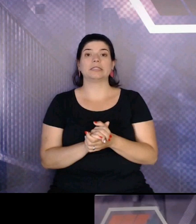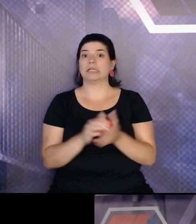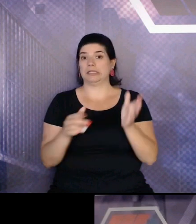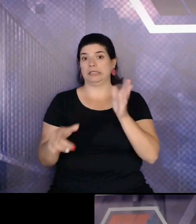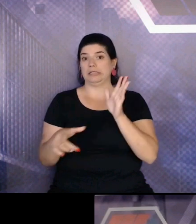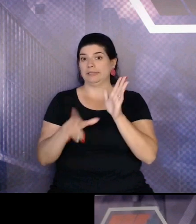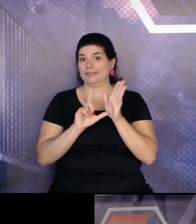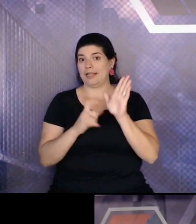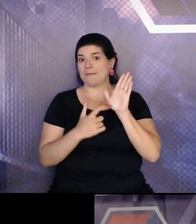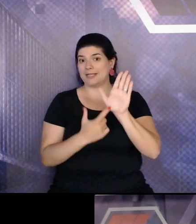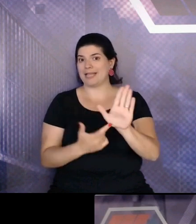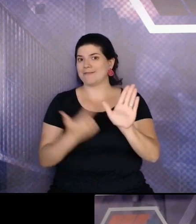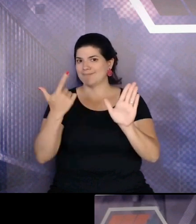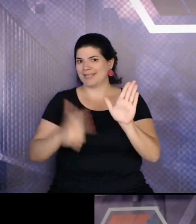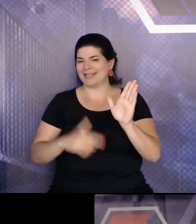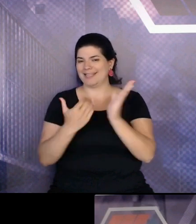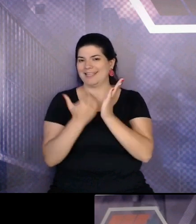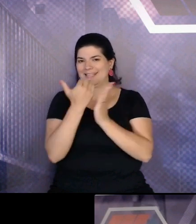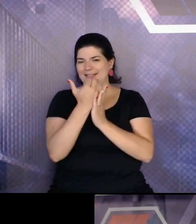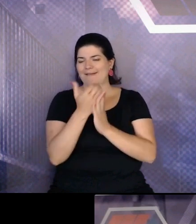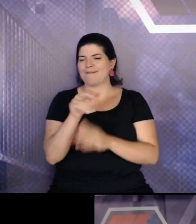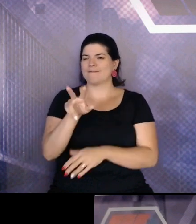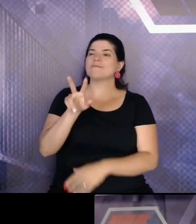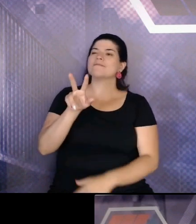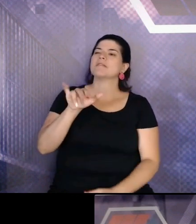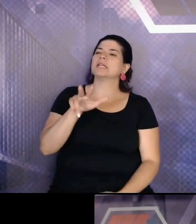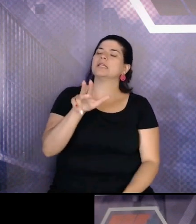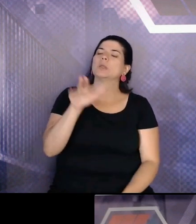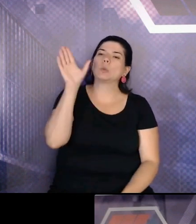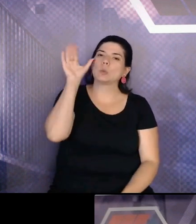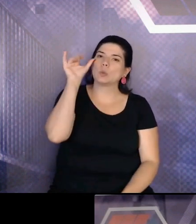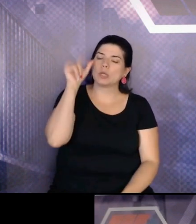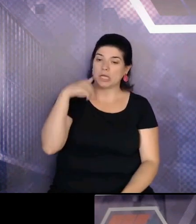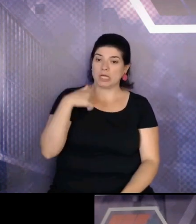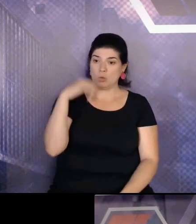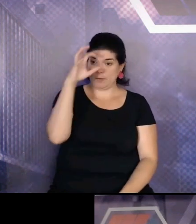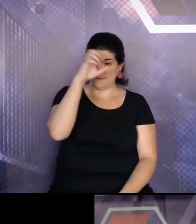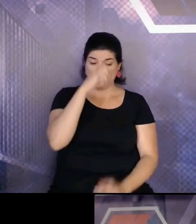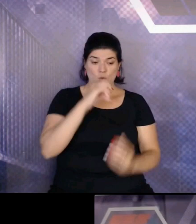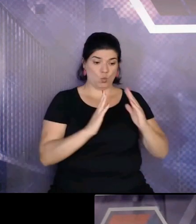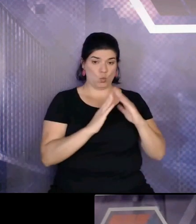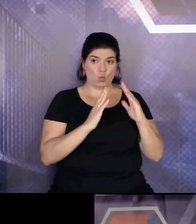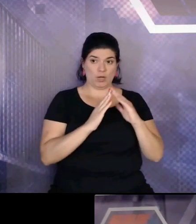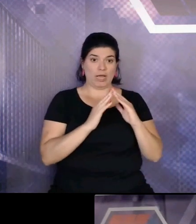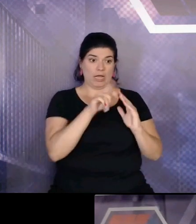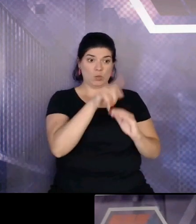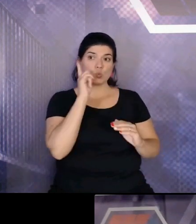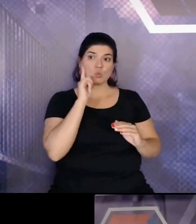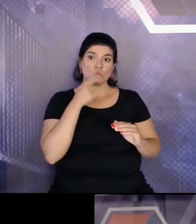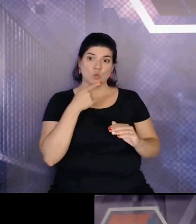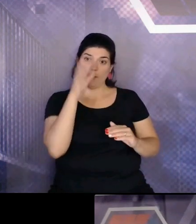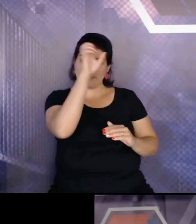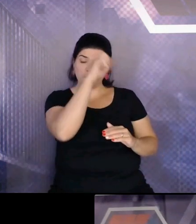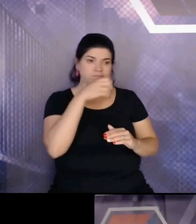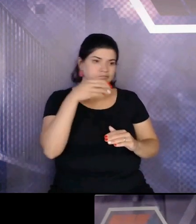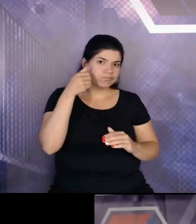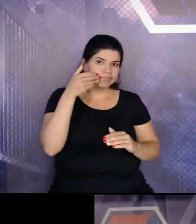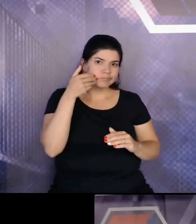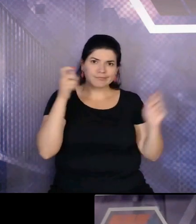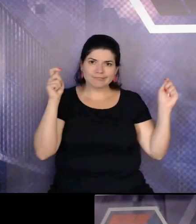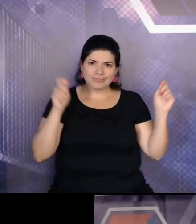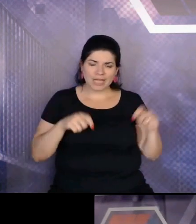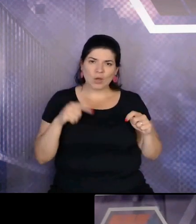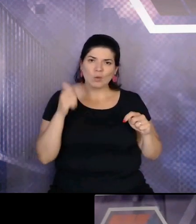aqui, só complementar. O Vini, uma curiosidade, Libras eu tô aprendendo remoto, viu, com uma pessoa surda. Então, dá para poder,